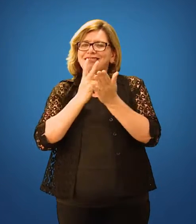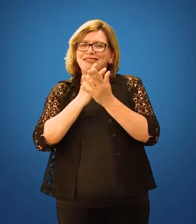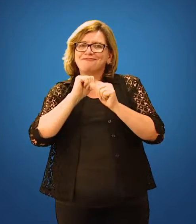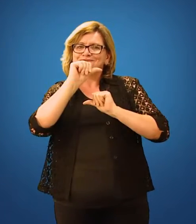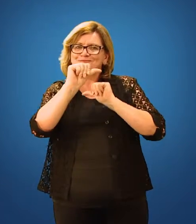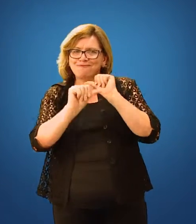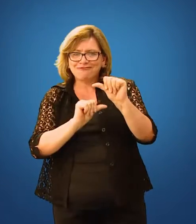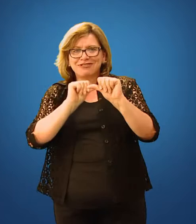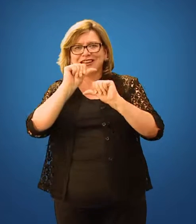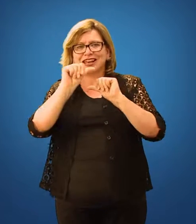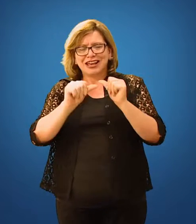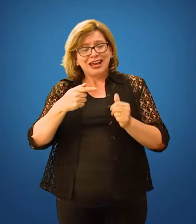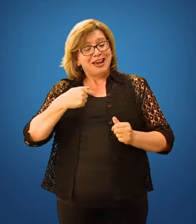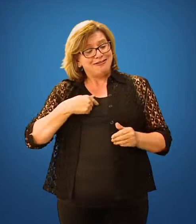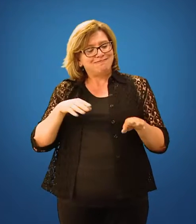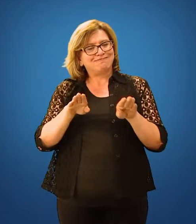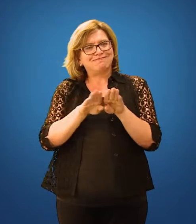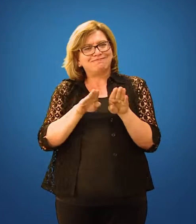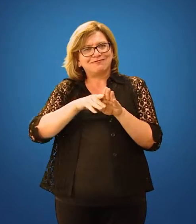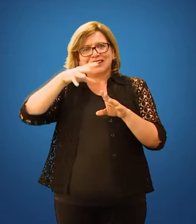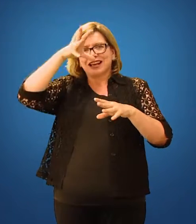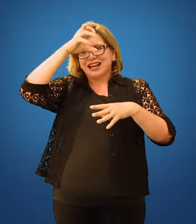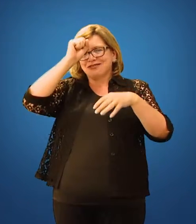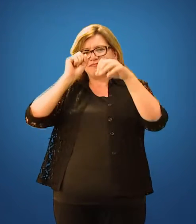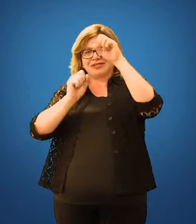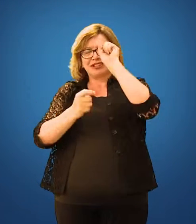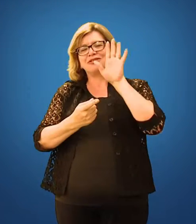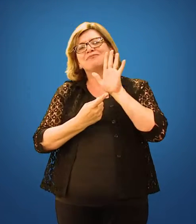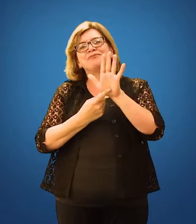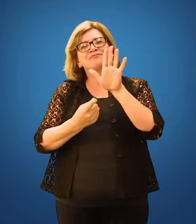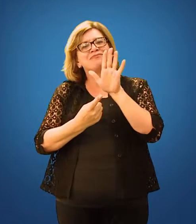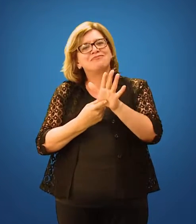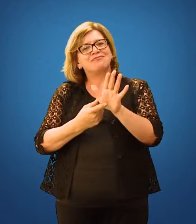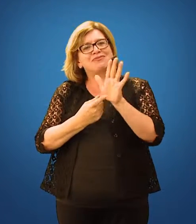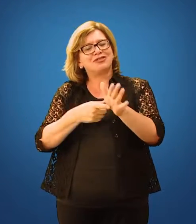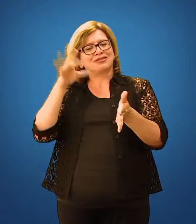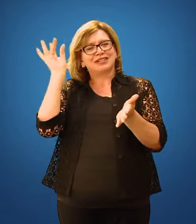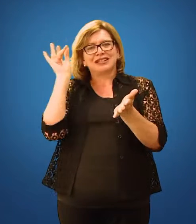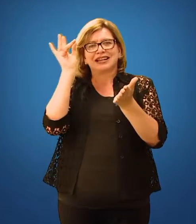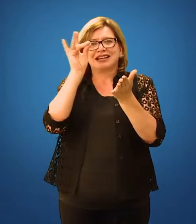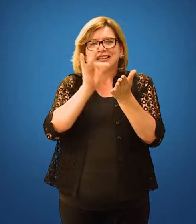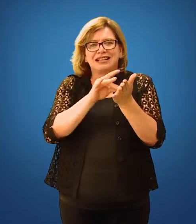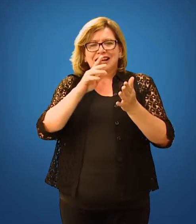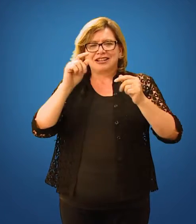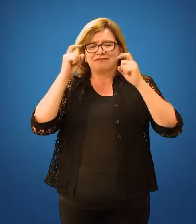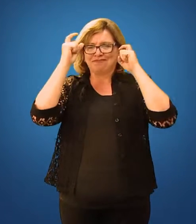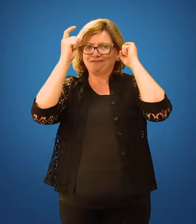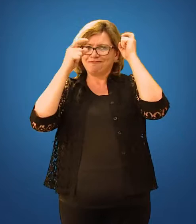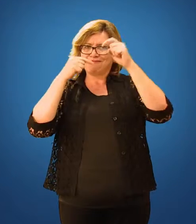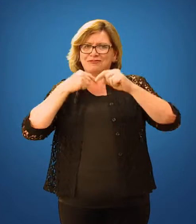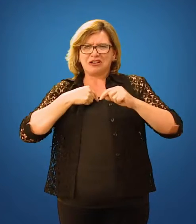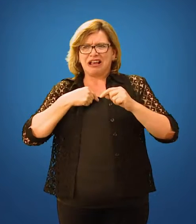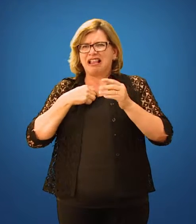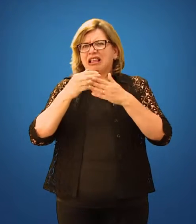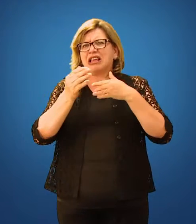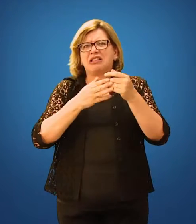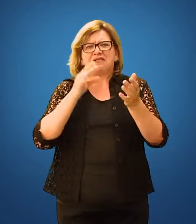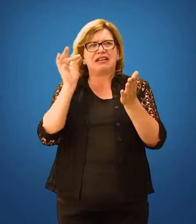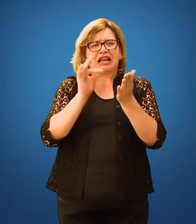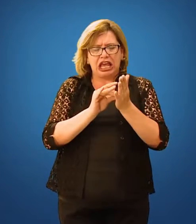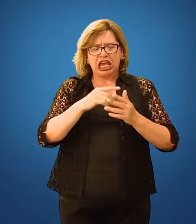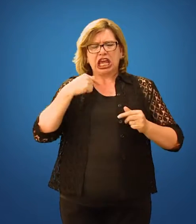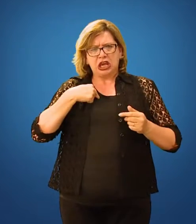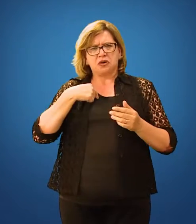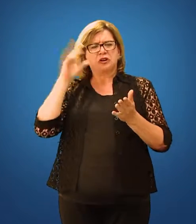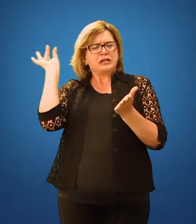Com isso eu aprendo também e vou mostrando que aquela realidade é a que me preocupa e não qualquer realidade. Eu estou realmente